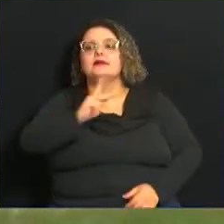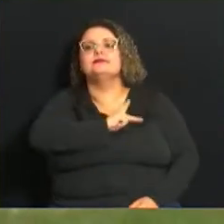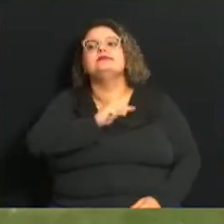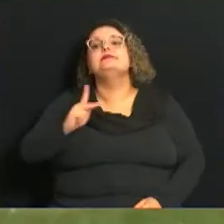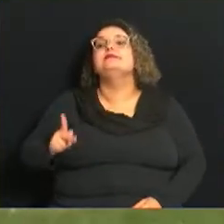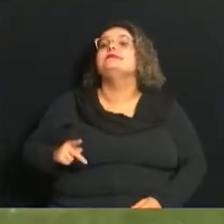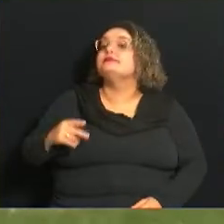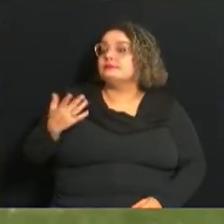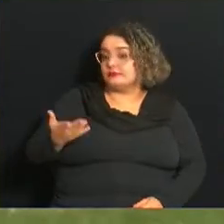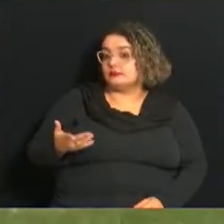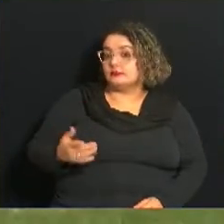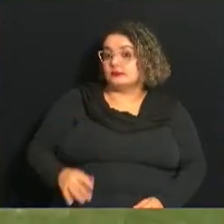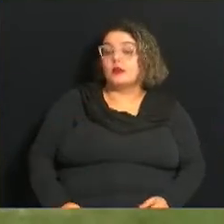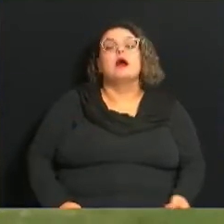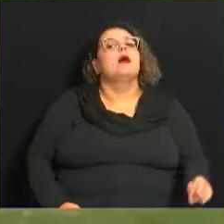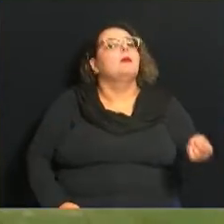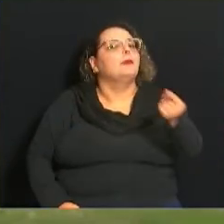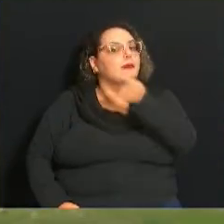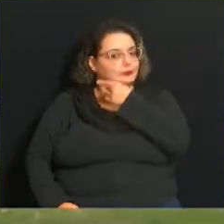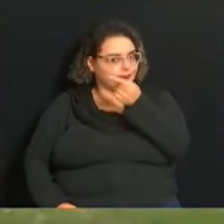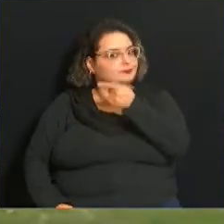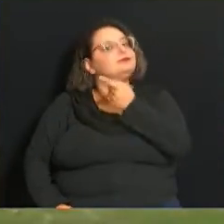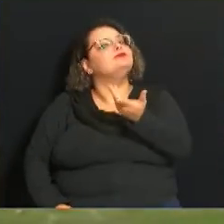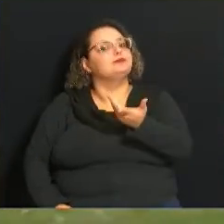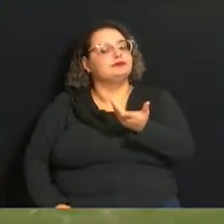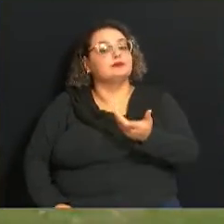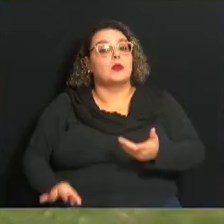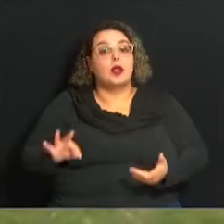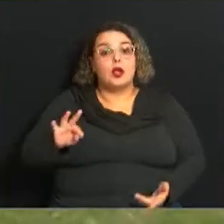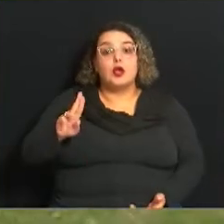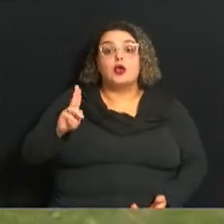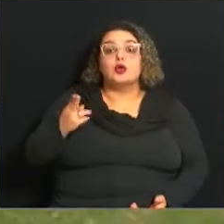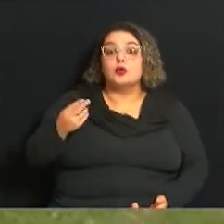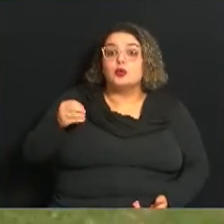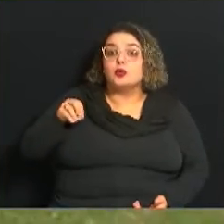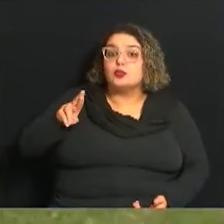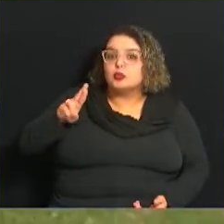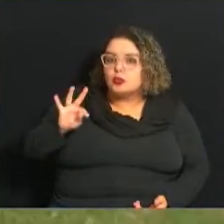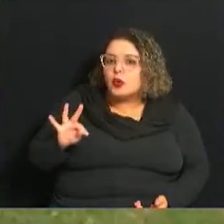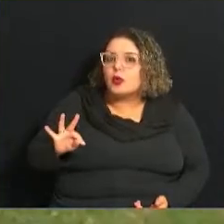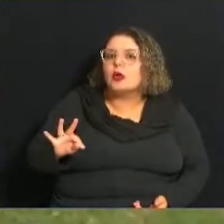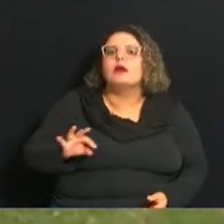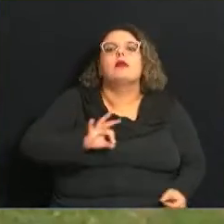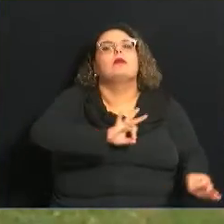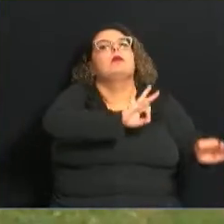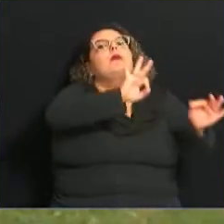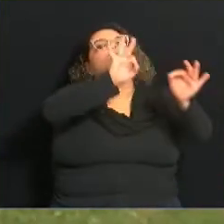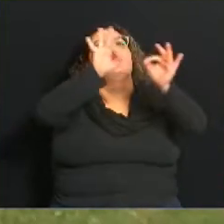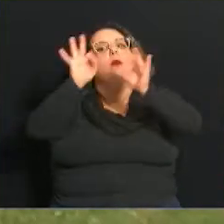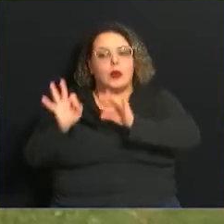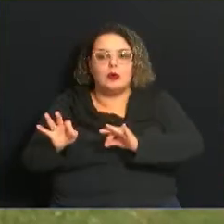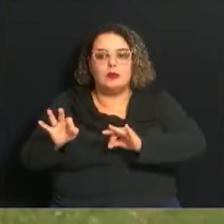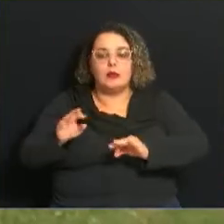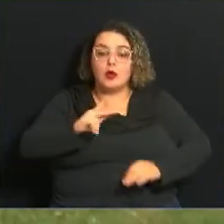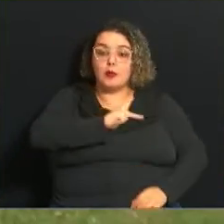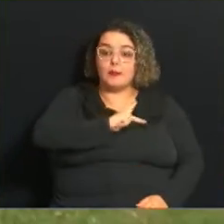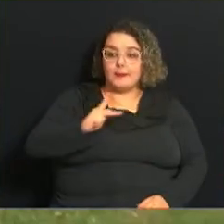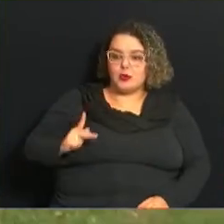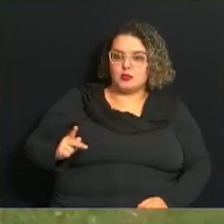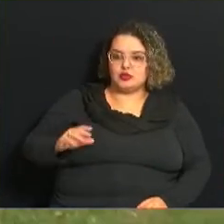Preta. E foi de lá que o Thor acompanhou todo o jogo entre Ponte e CRB. Agora,